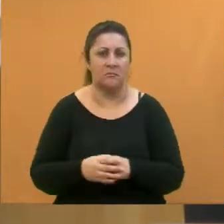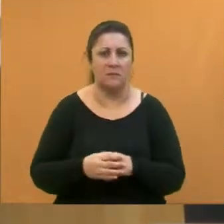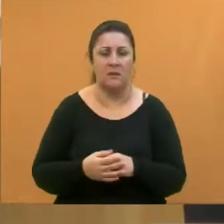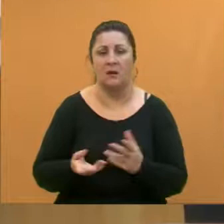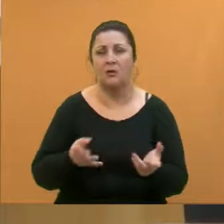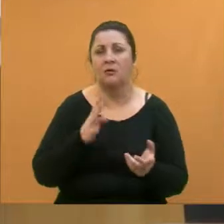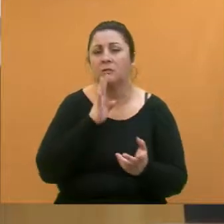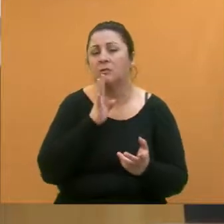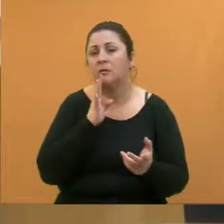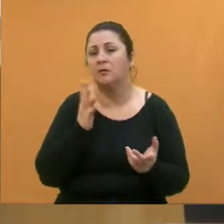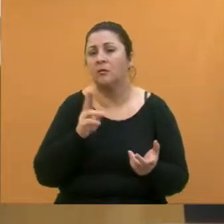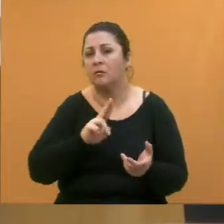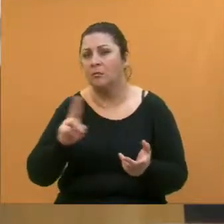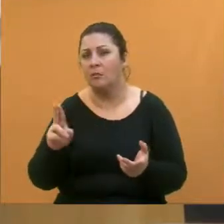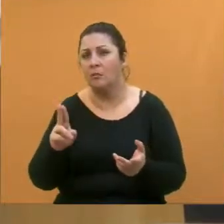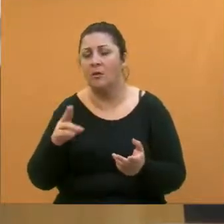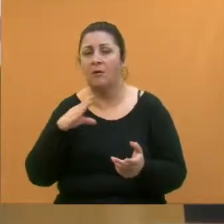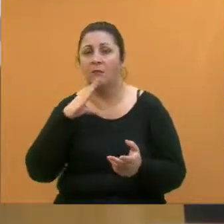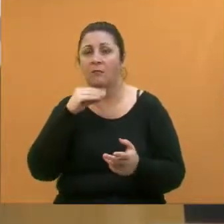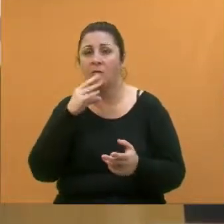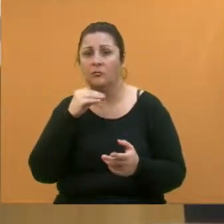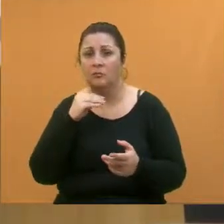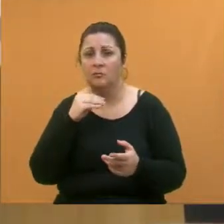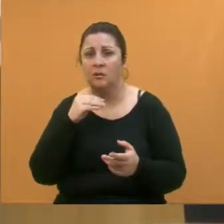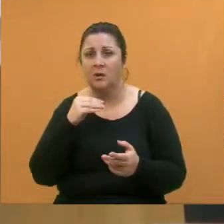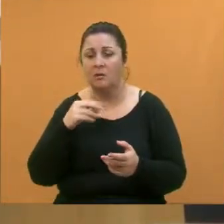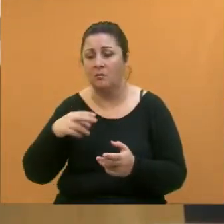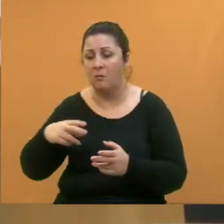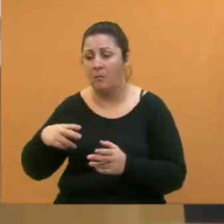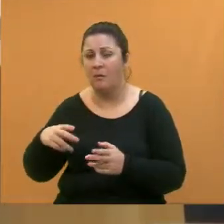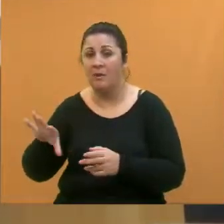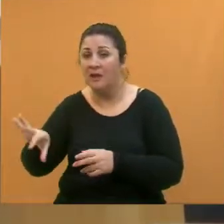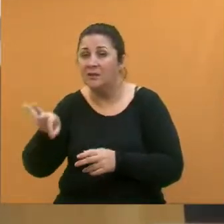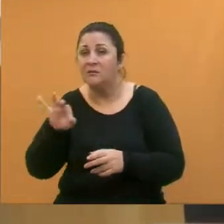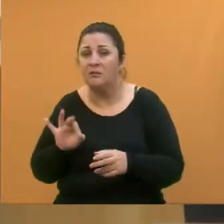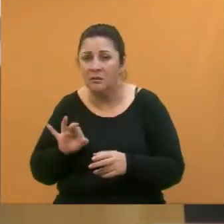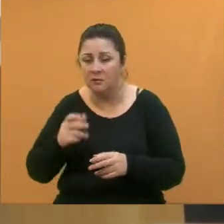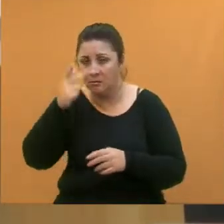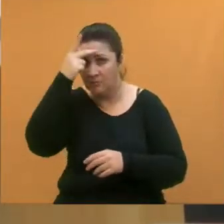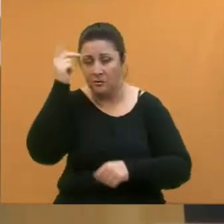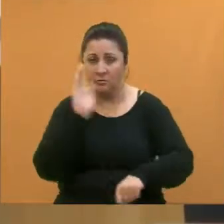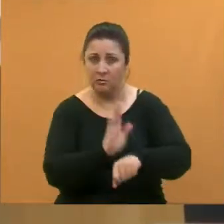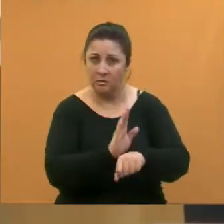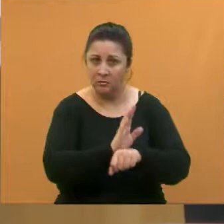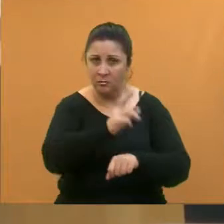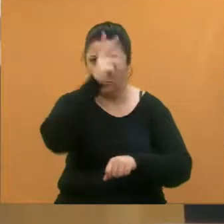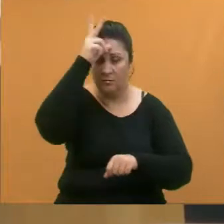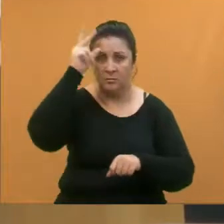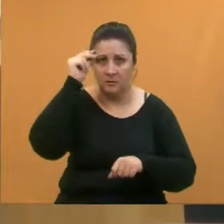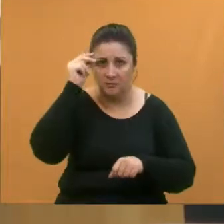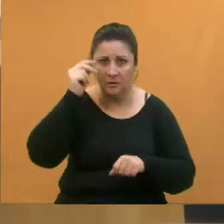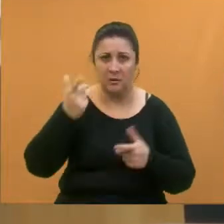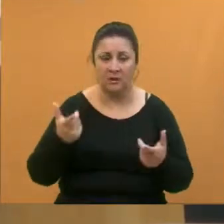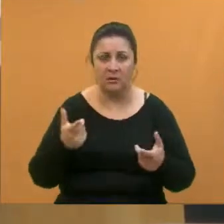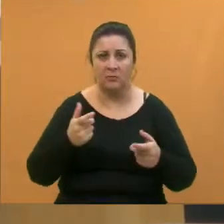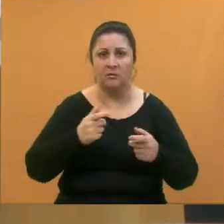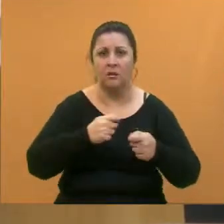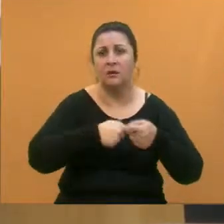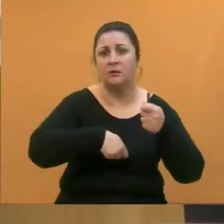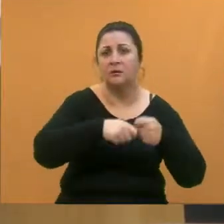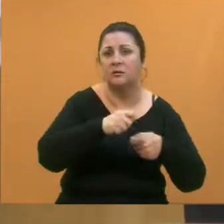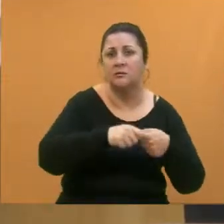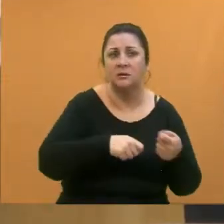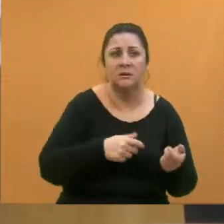como funcionários comissionados. São aquelas pessoas que vão ajudar o prefeito a fazer a administração da